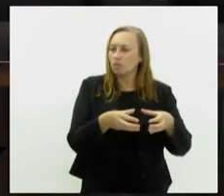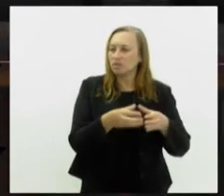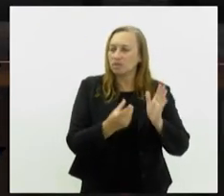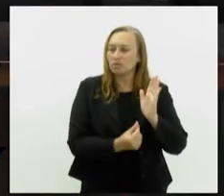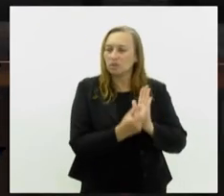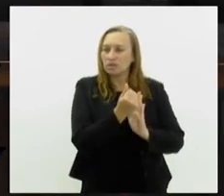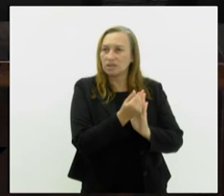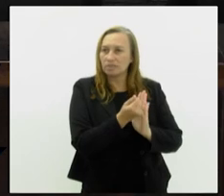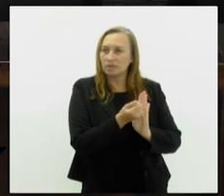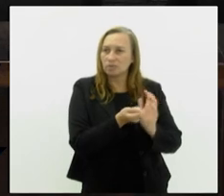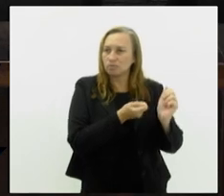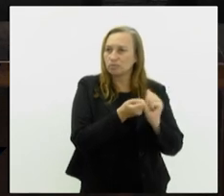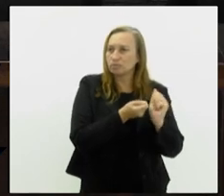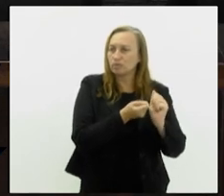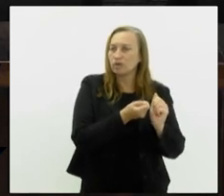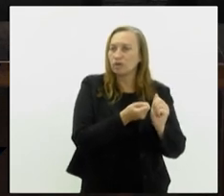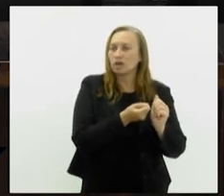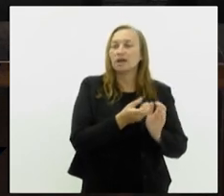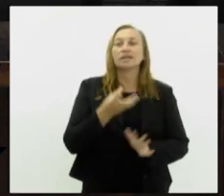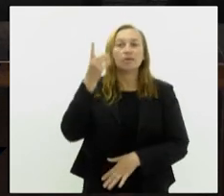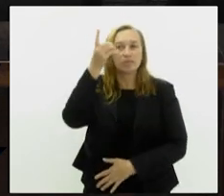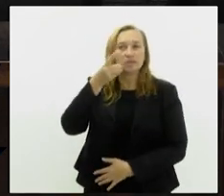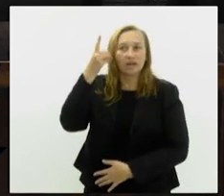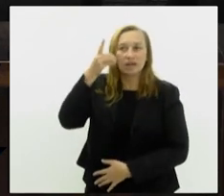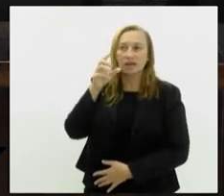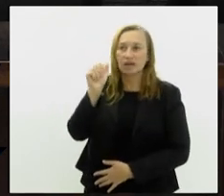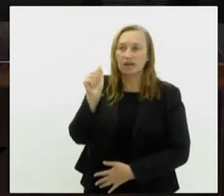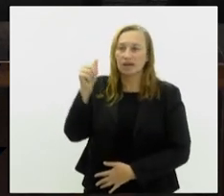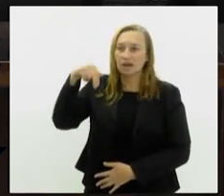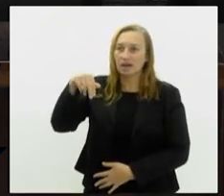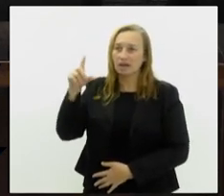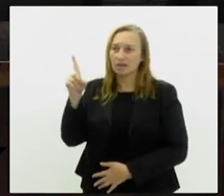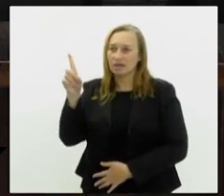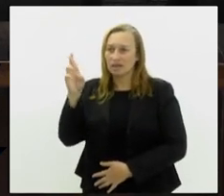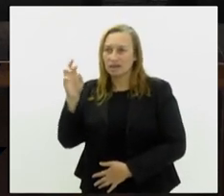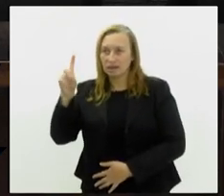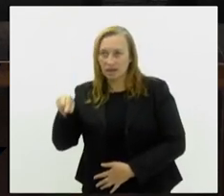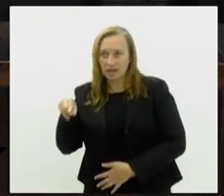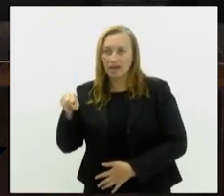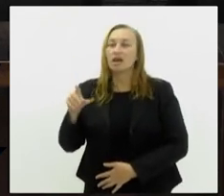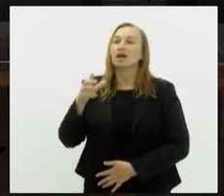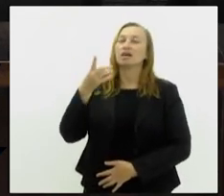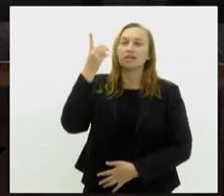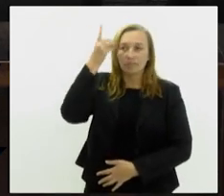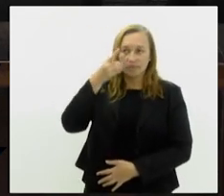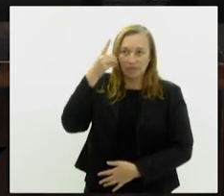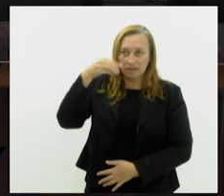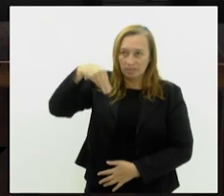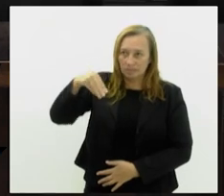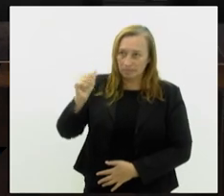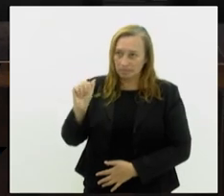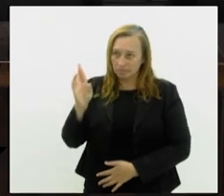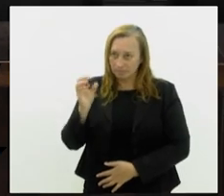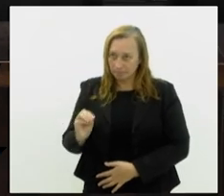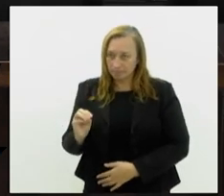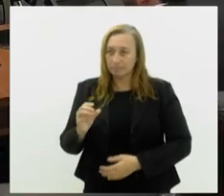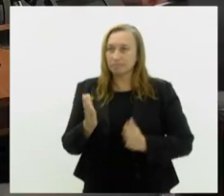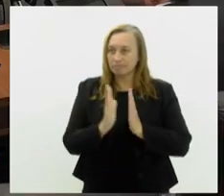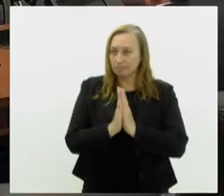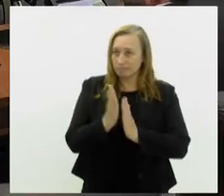Orçamento, deputado André Correia. Deputado Carlos Macedo, por favor.